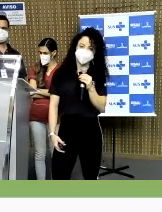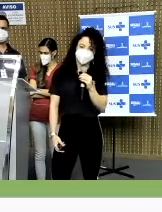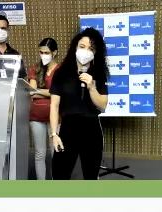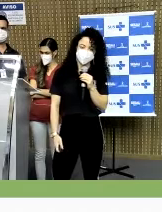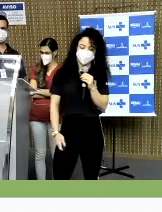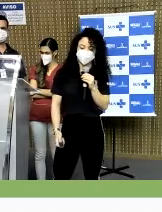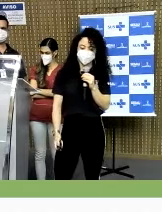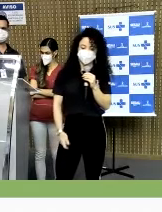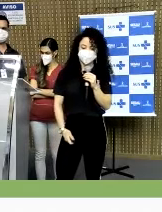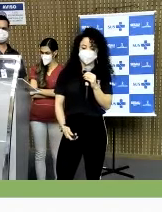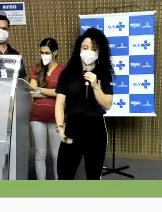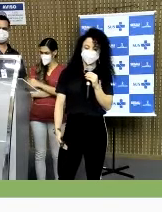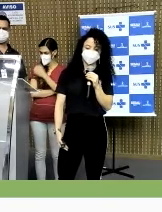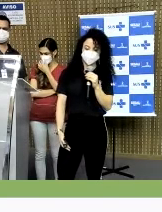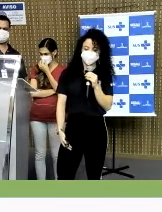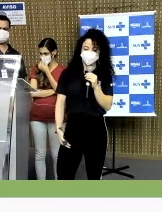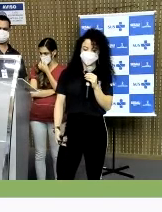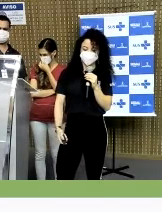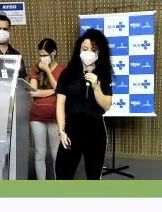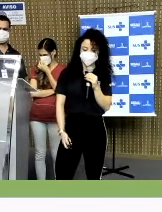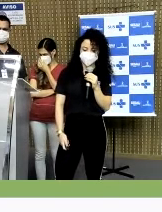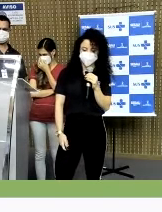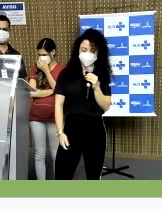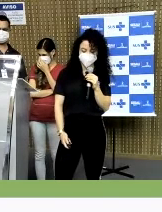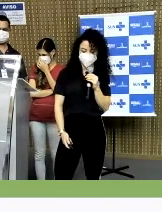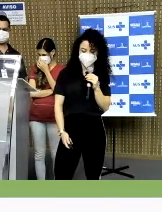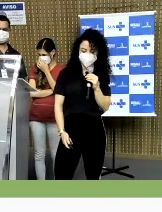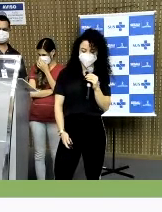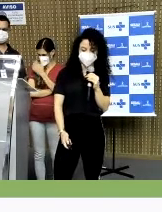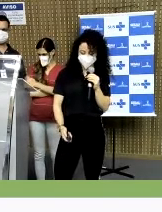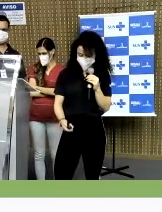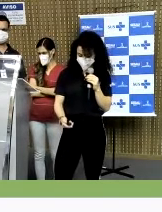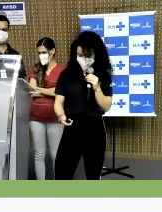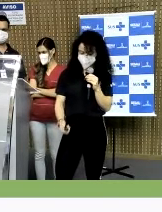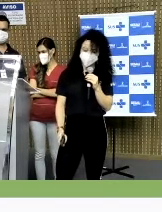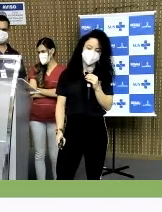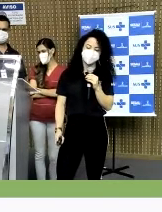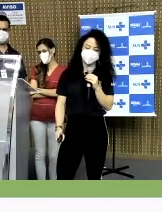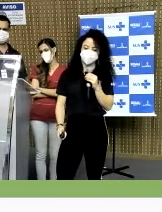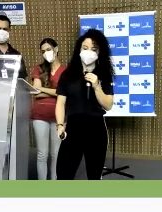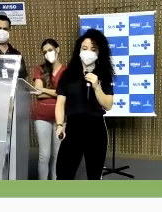unidade, que com mais vagas e também em relação à demanda espontânea, elas conseguem ter um maior acesso ao atendimento.